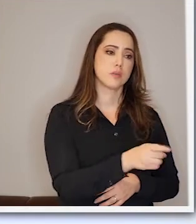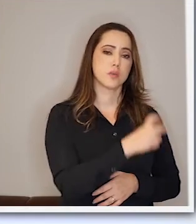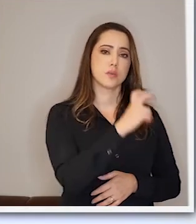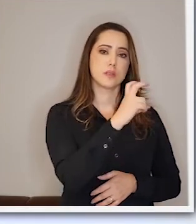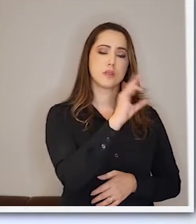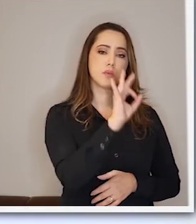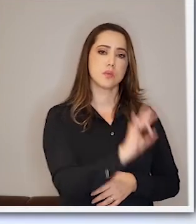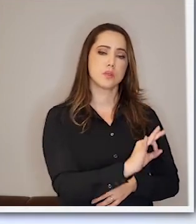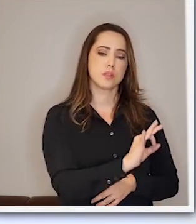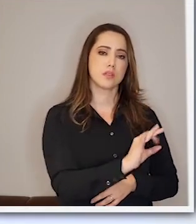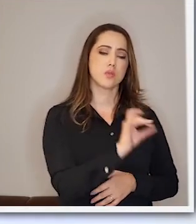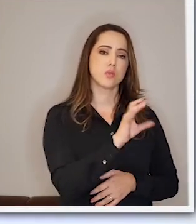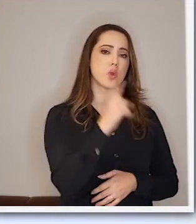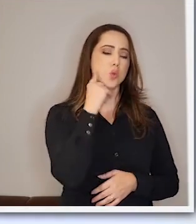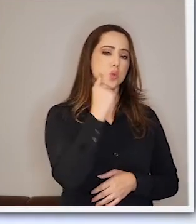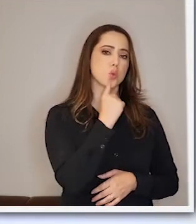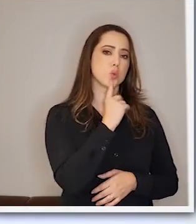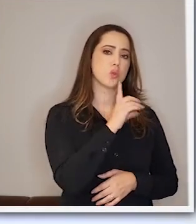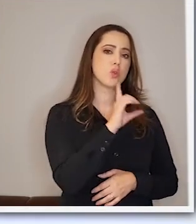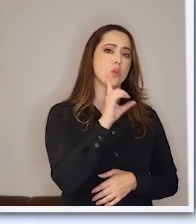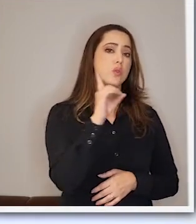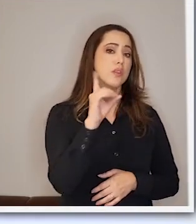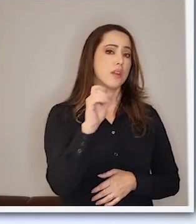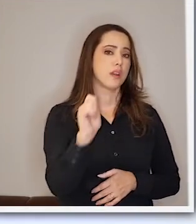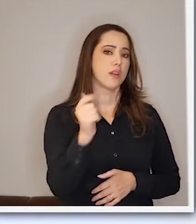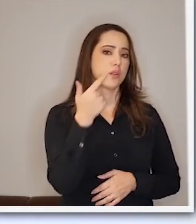escolaridade. 2,9%.